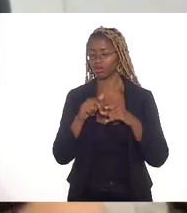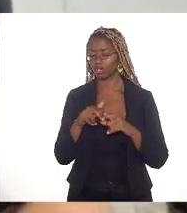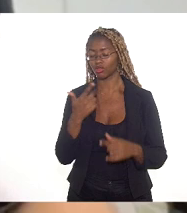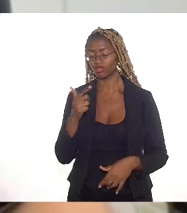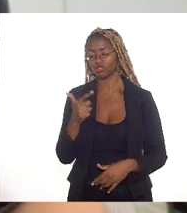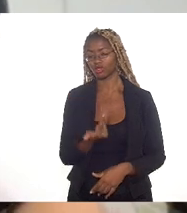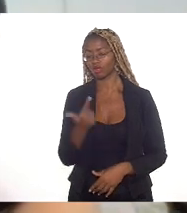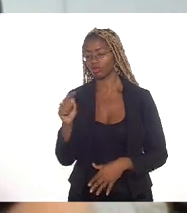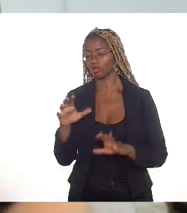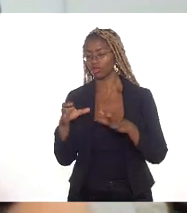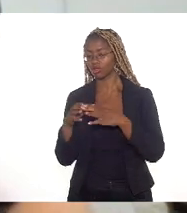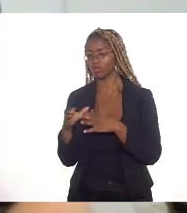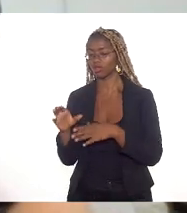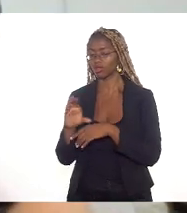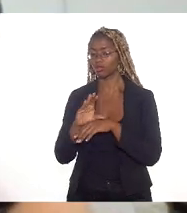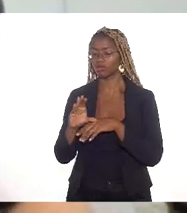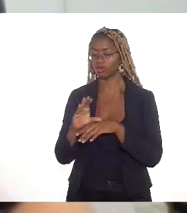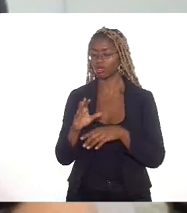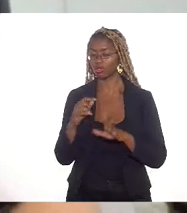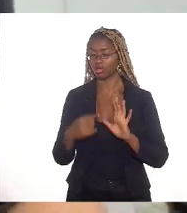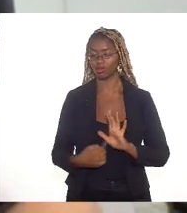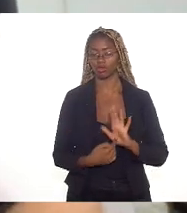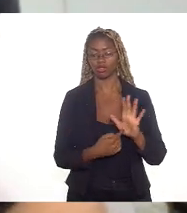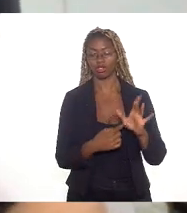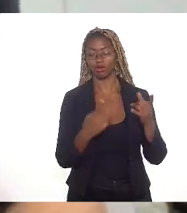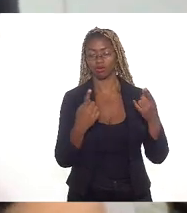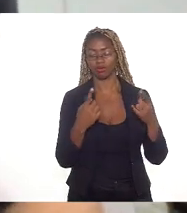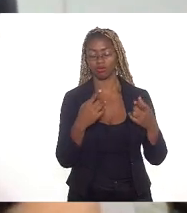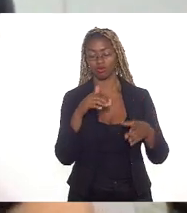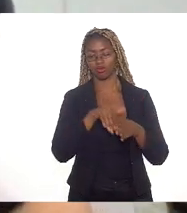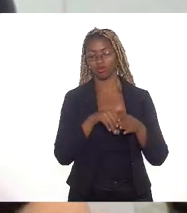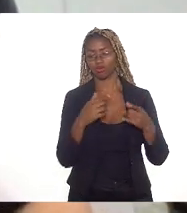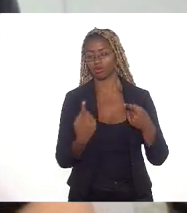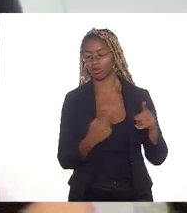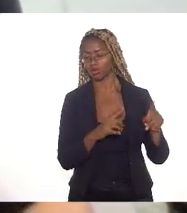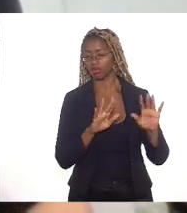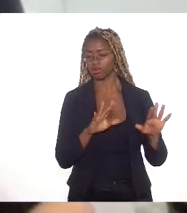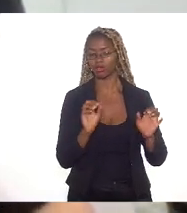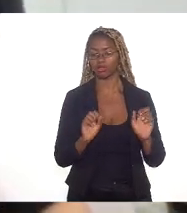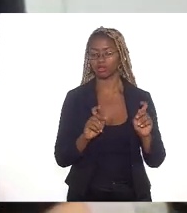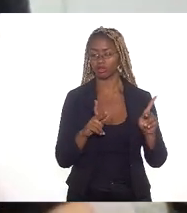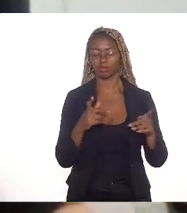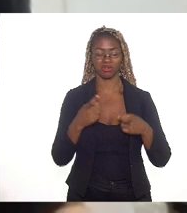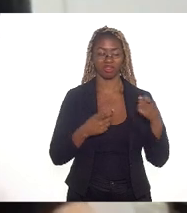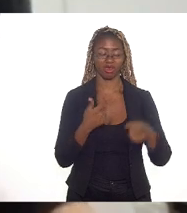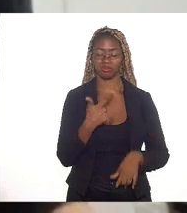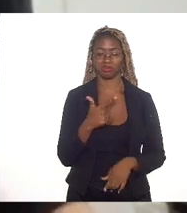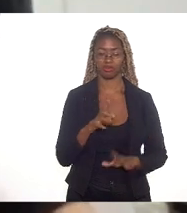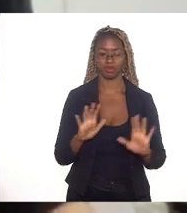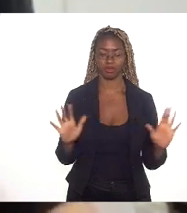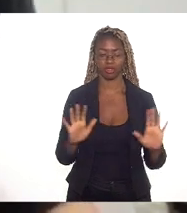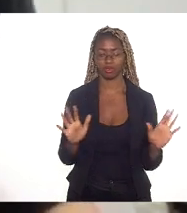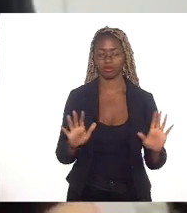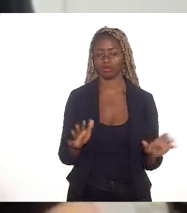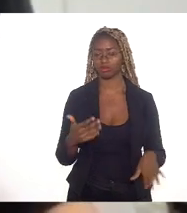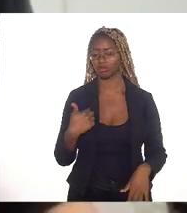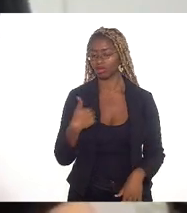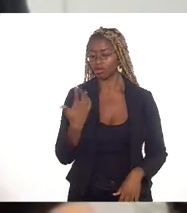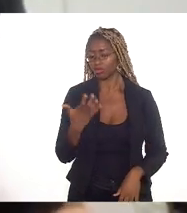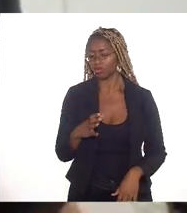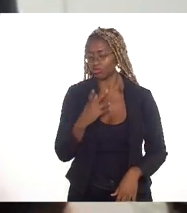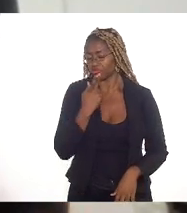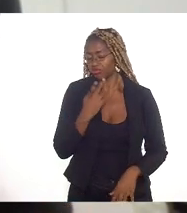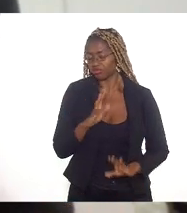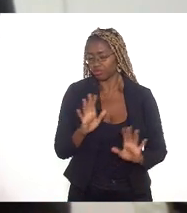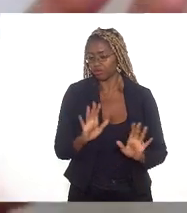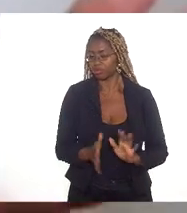comissão, eu ia apresentar o voto divergente. Mas, ok, sem guerra quanto a isso. Então, abro mão de falar agora nesse momento,